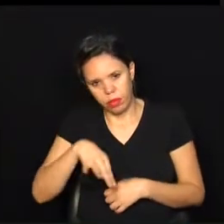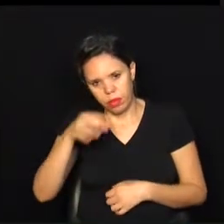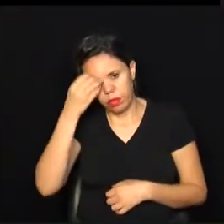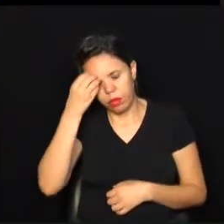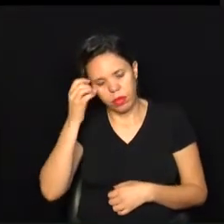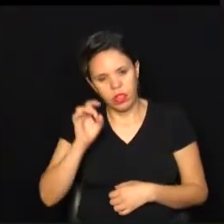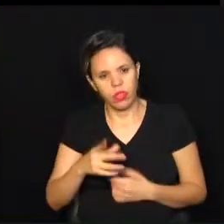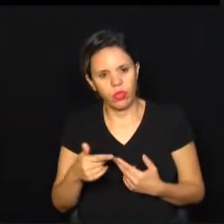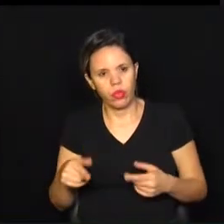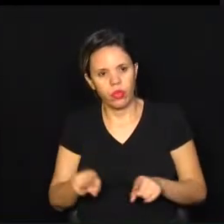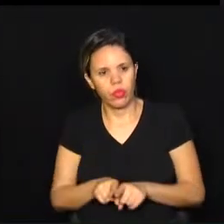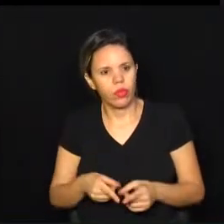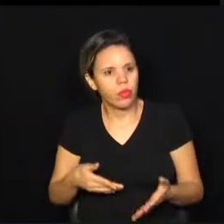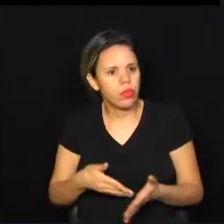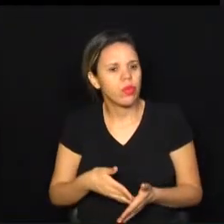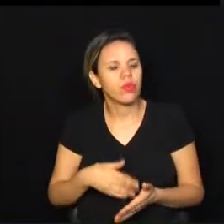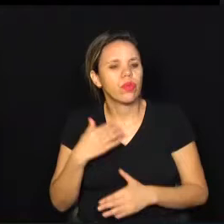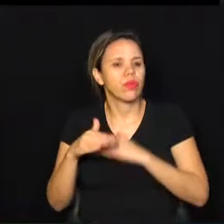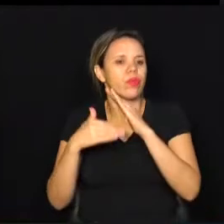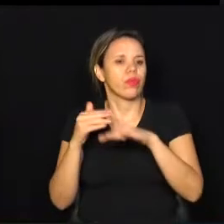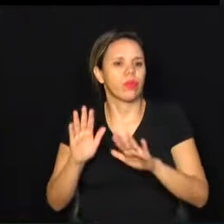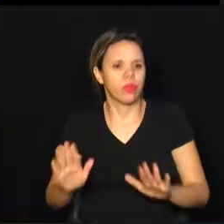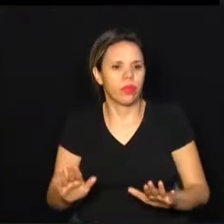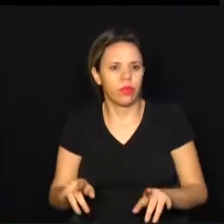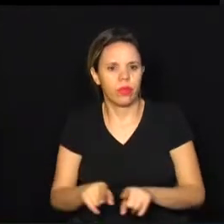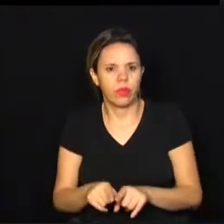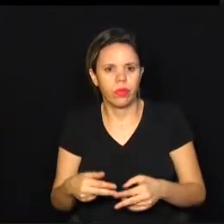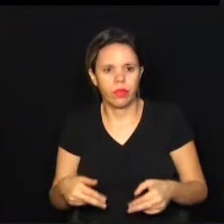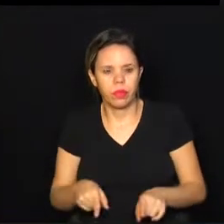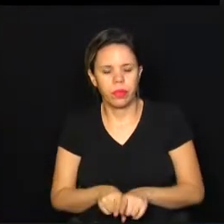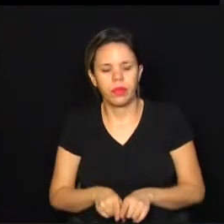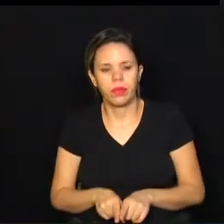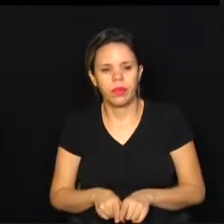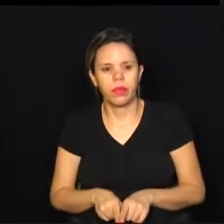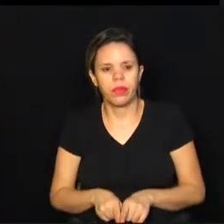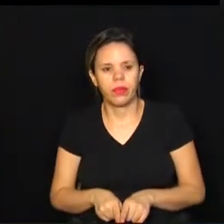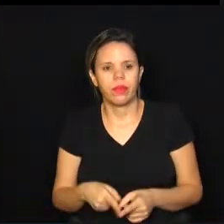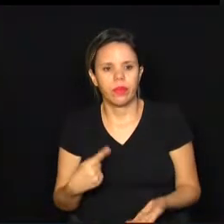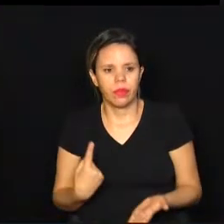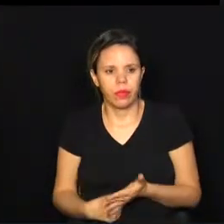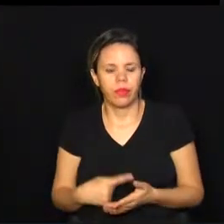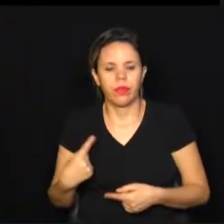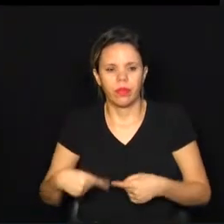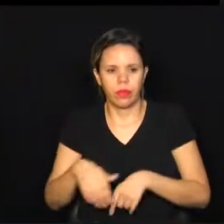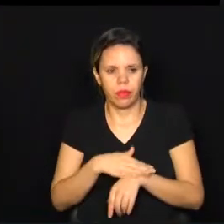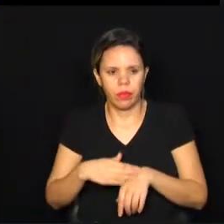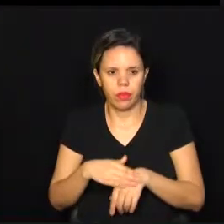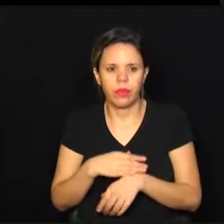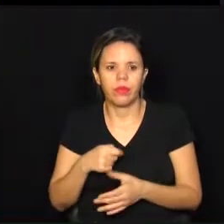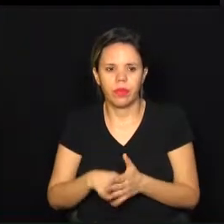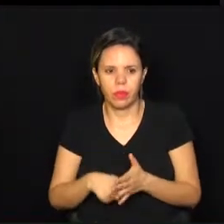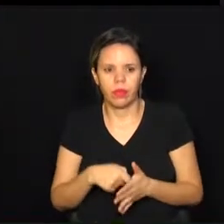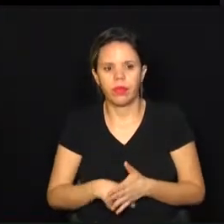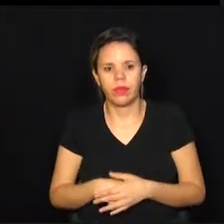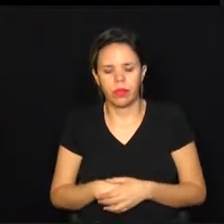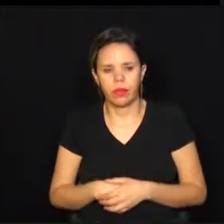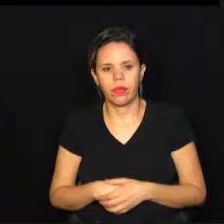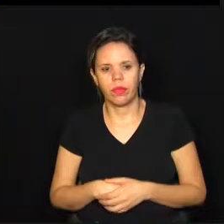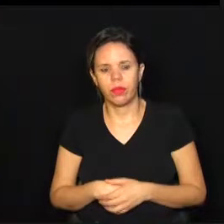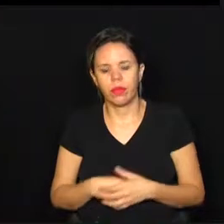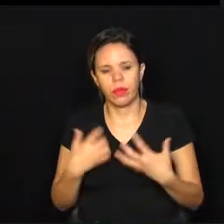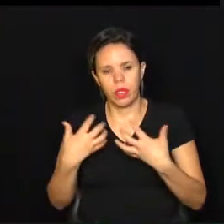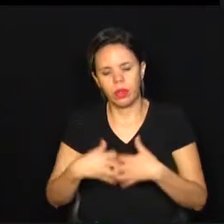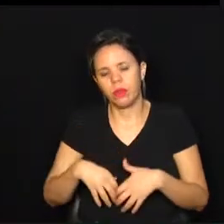como algo que impede o desenvolvimento, mas algo que está na agenda de debate também, né? Pensar o